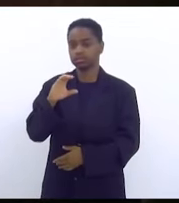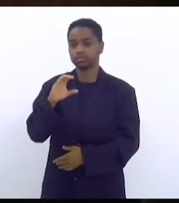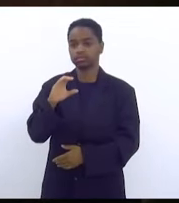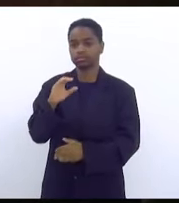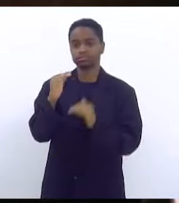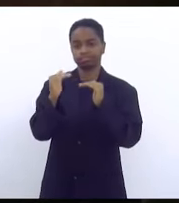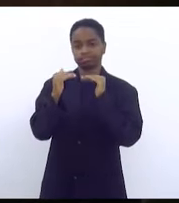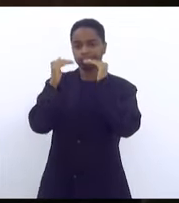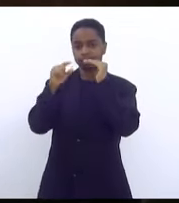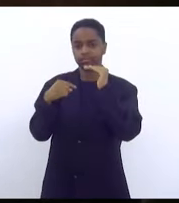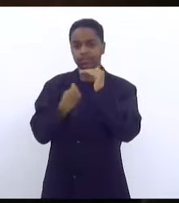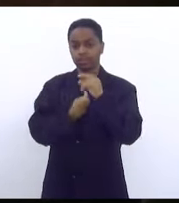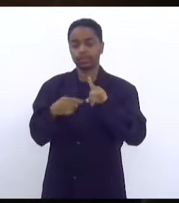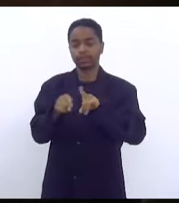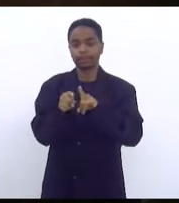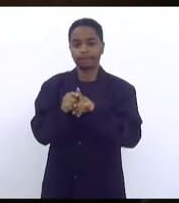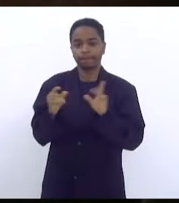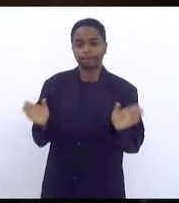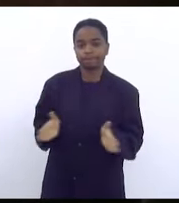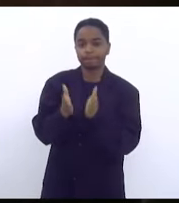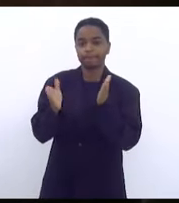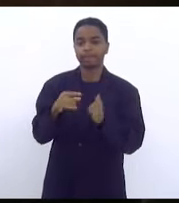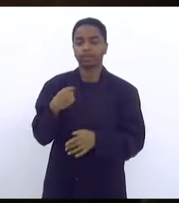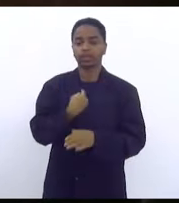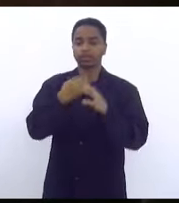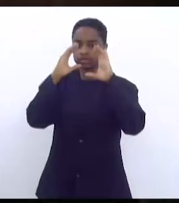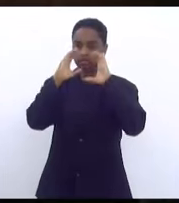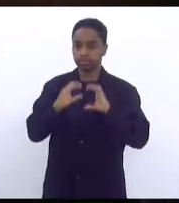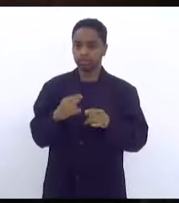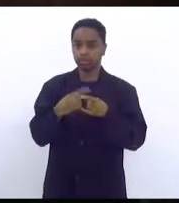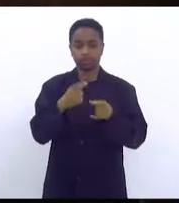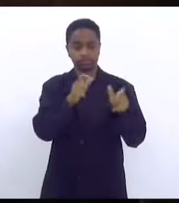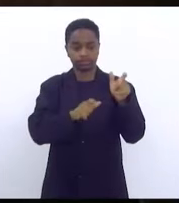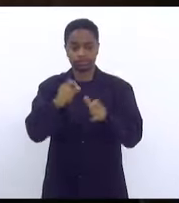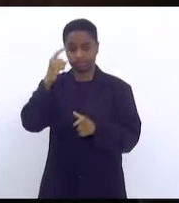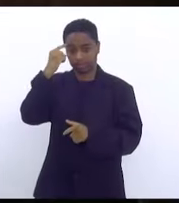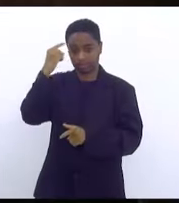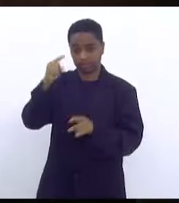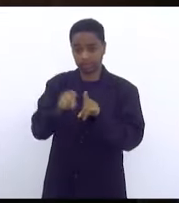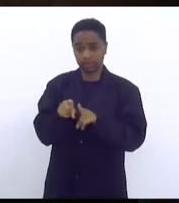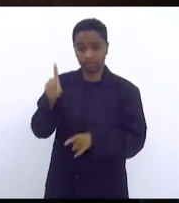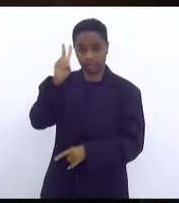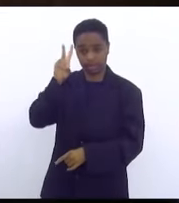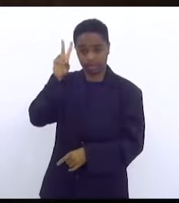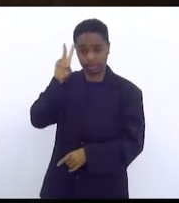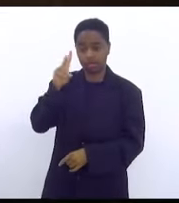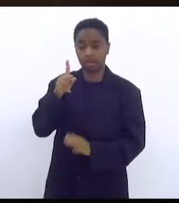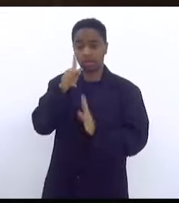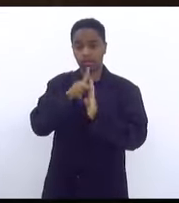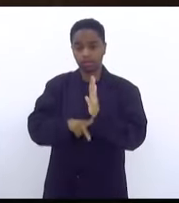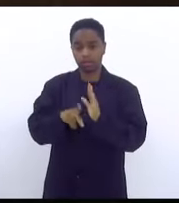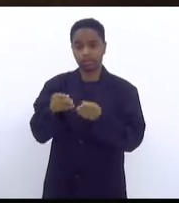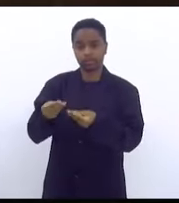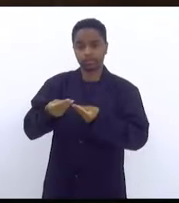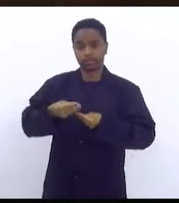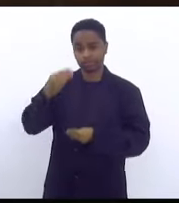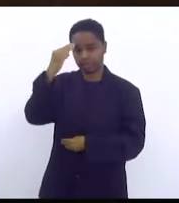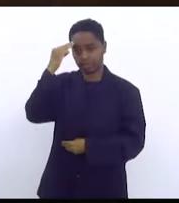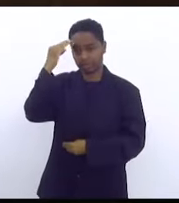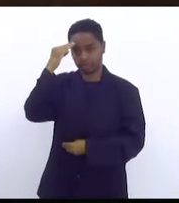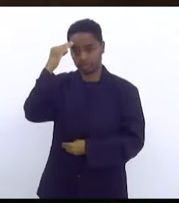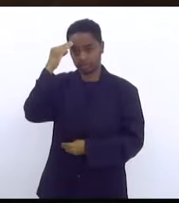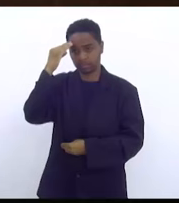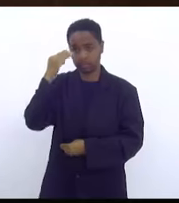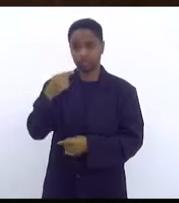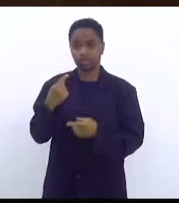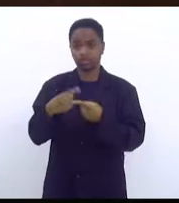engrandece e nos forma como cidadão. Todo mundo vai pensar aqui e relembrar, Esse projeto nos traz essa memória de